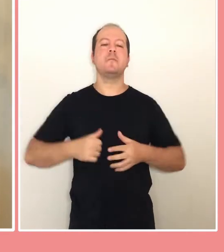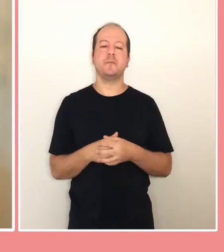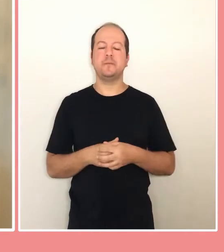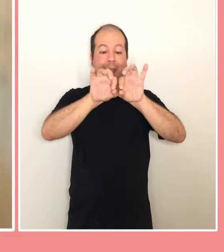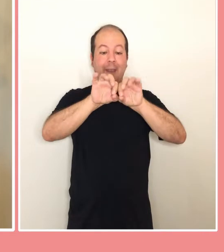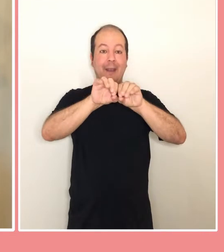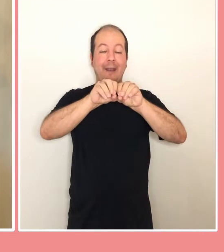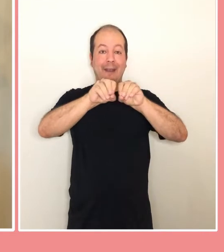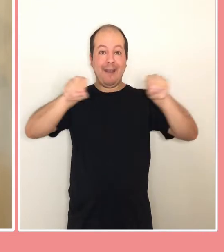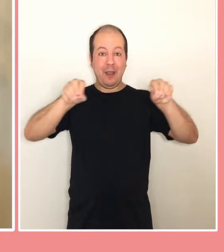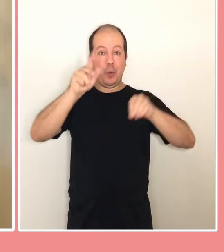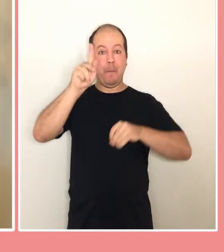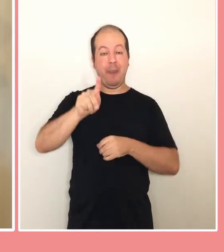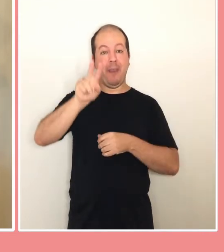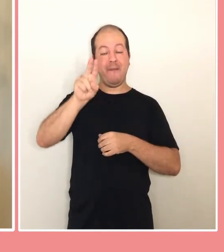cano de PVC,